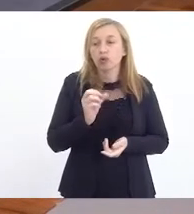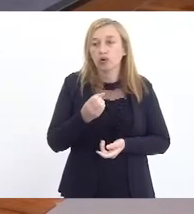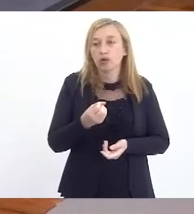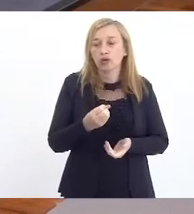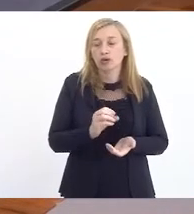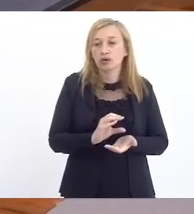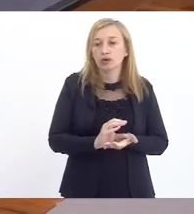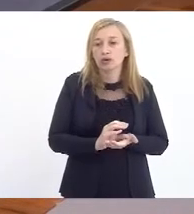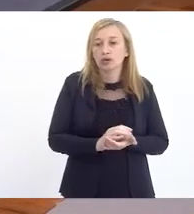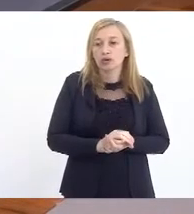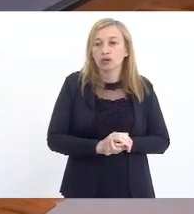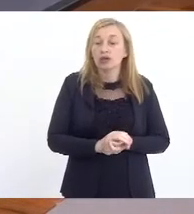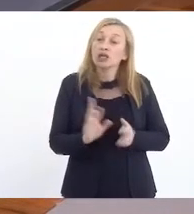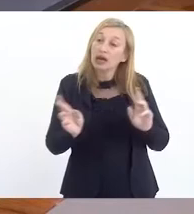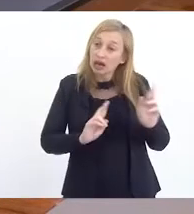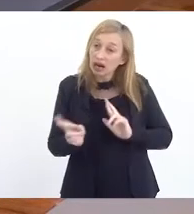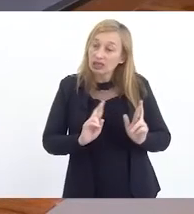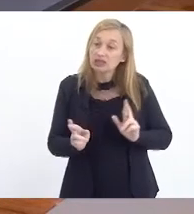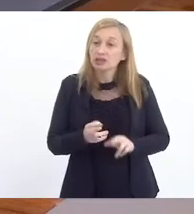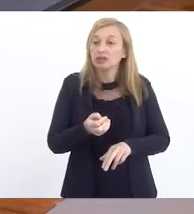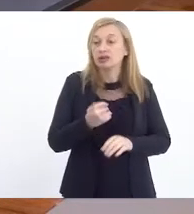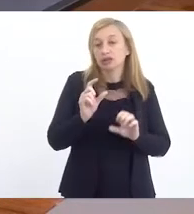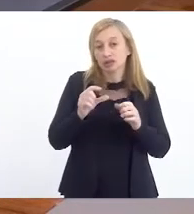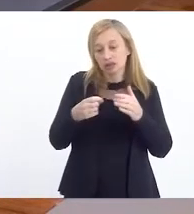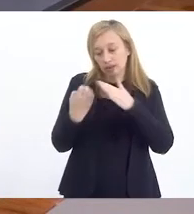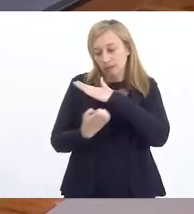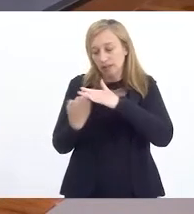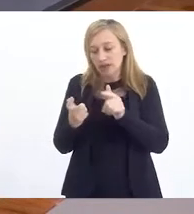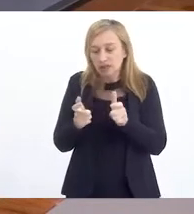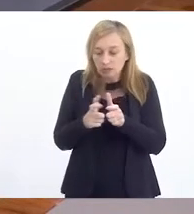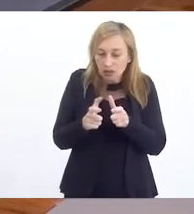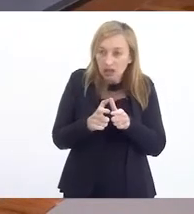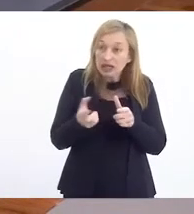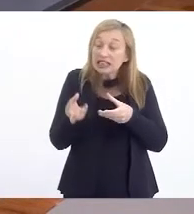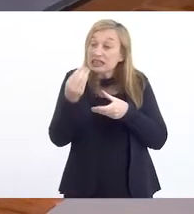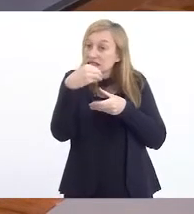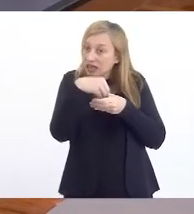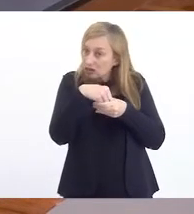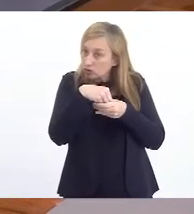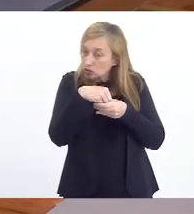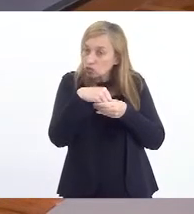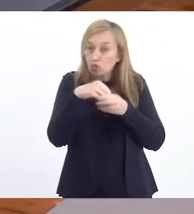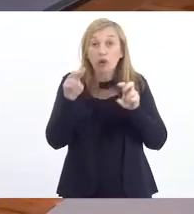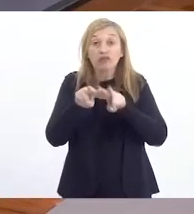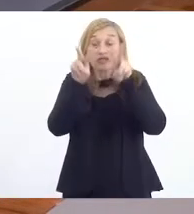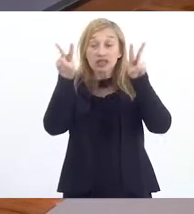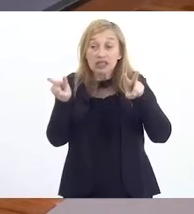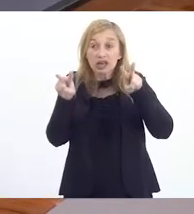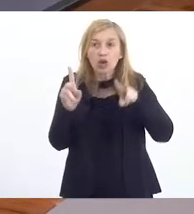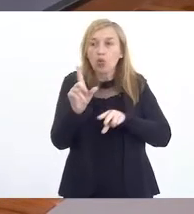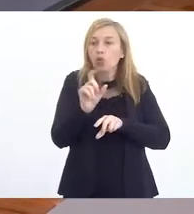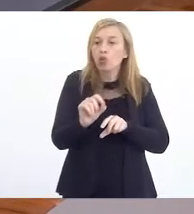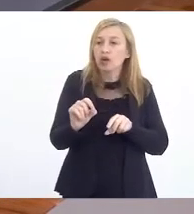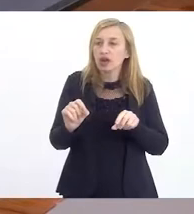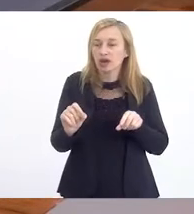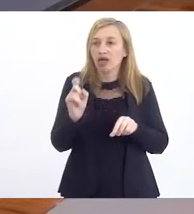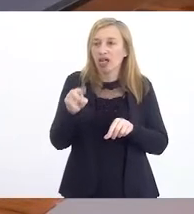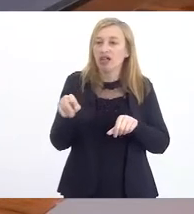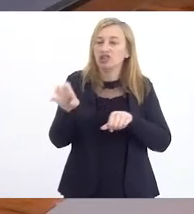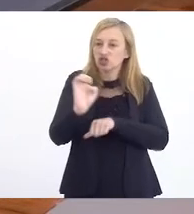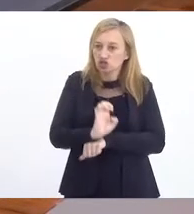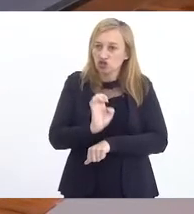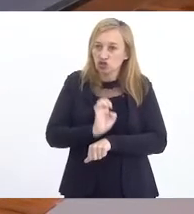em relação às pequenas empresas, dentro de uma visão do que seja o Estado,